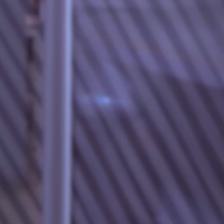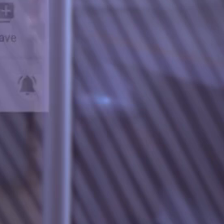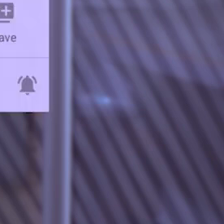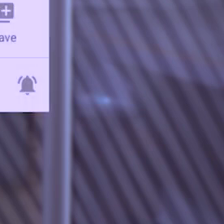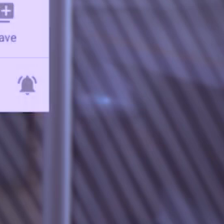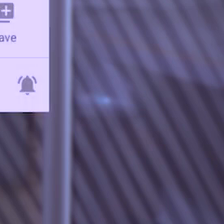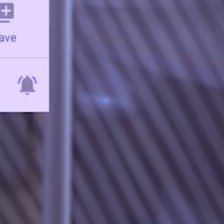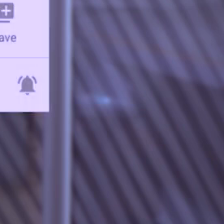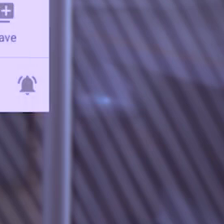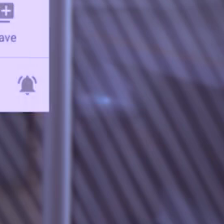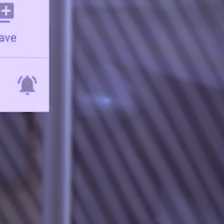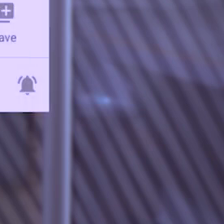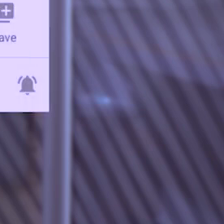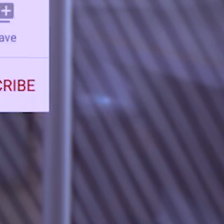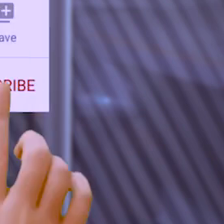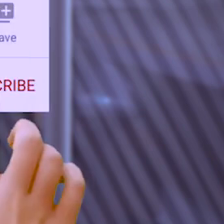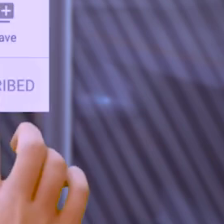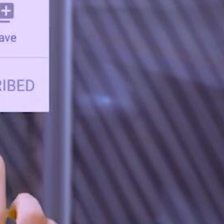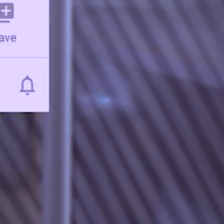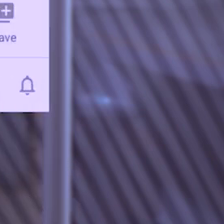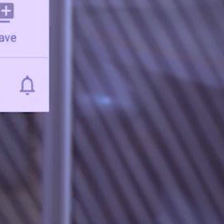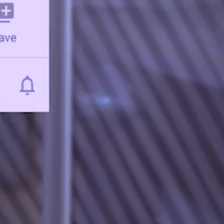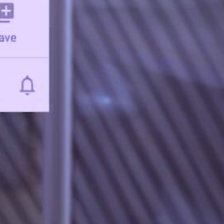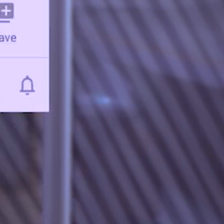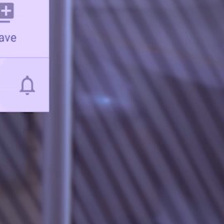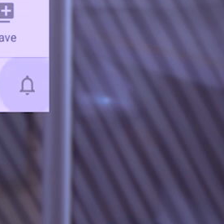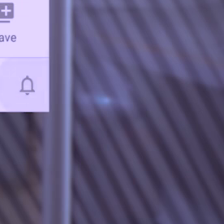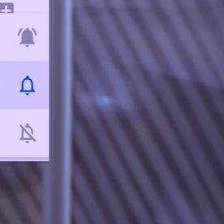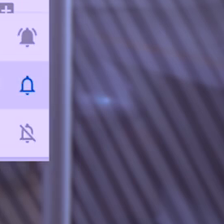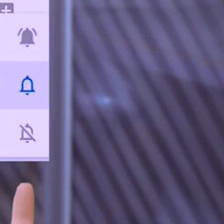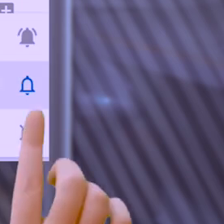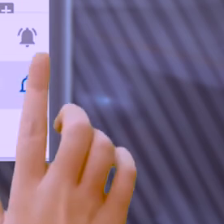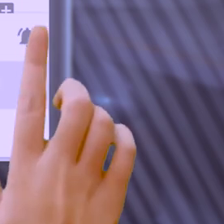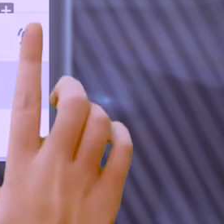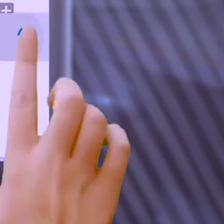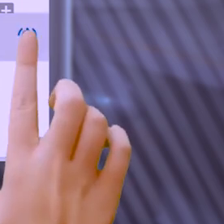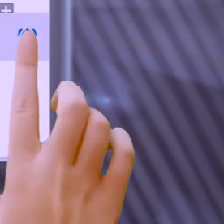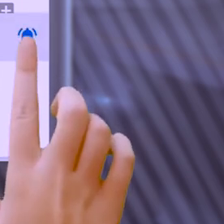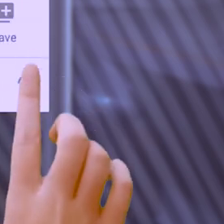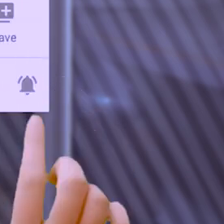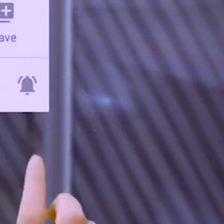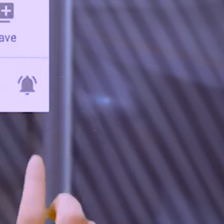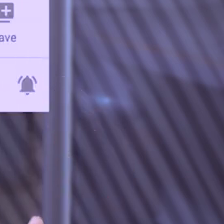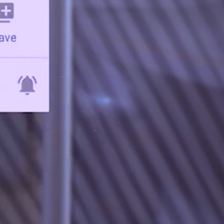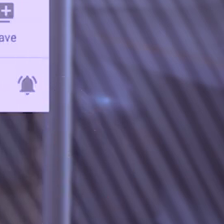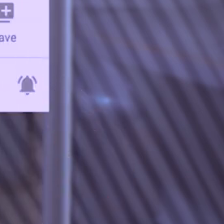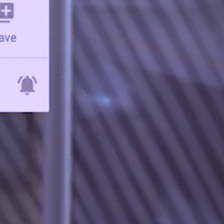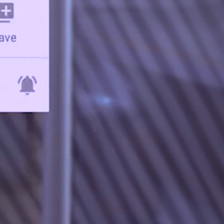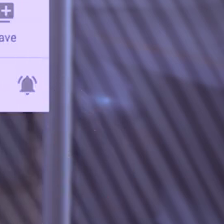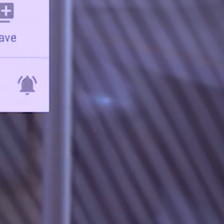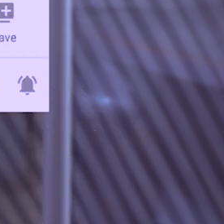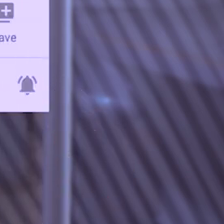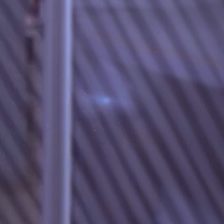Before you watch this video, don't forget to like and subscribe to Social Media Hegemon TV, and do not forget to press the notification button and to get